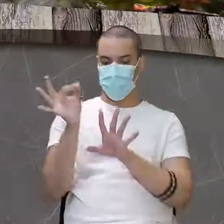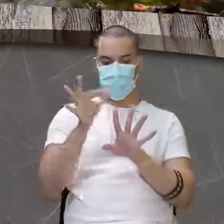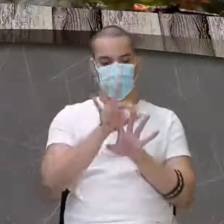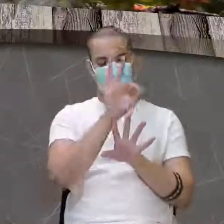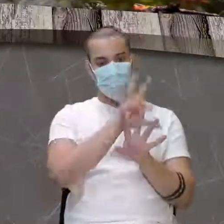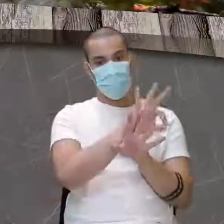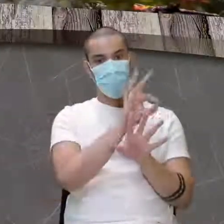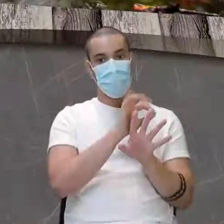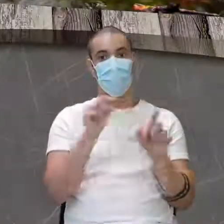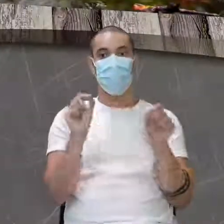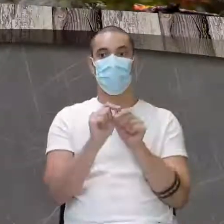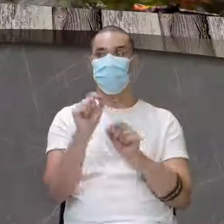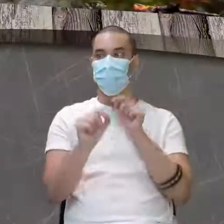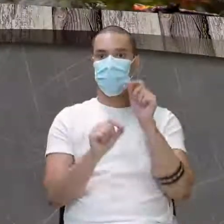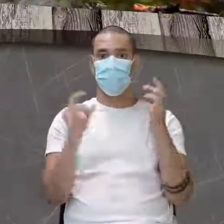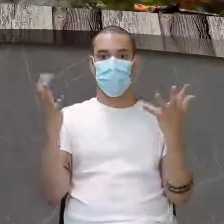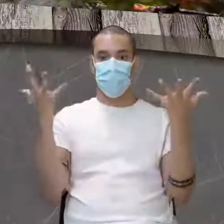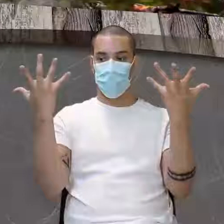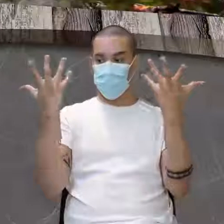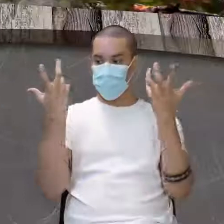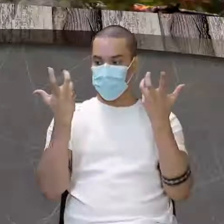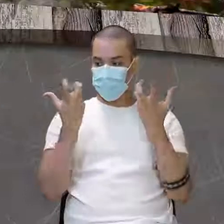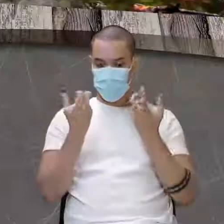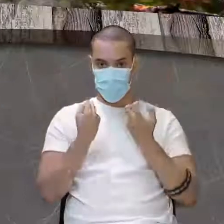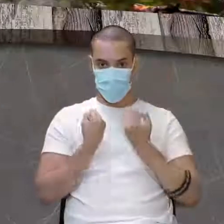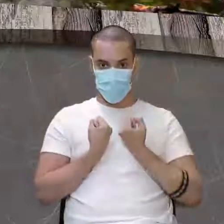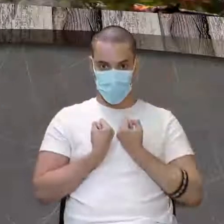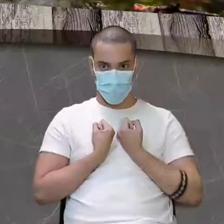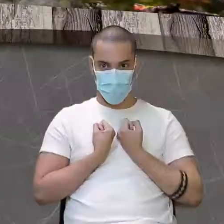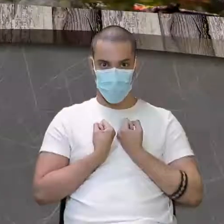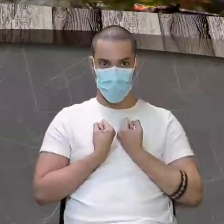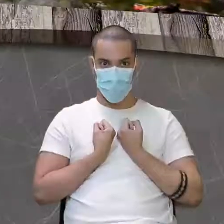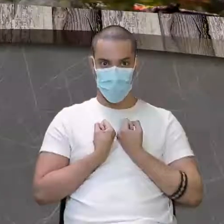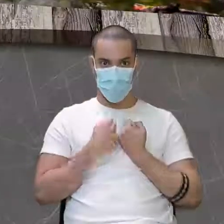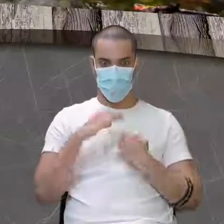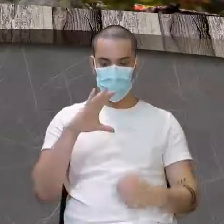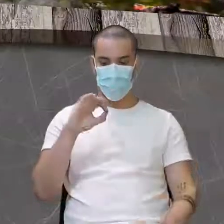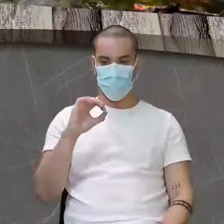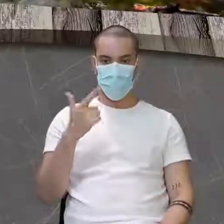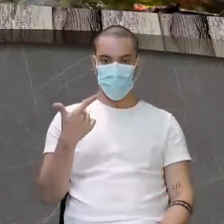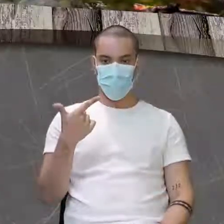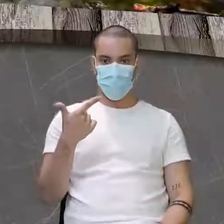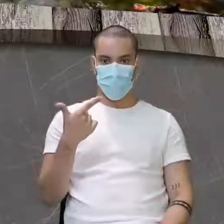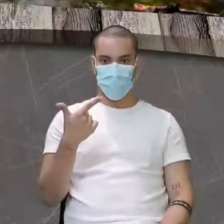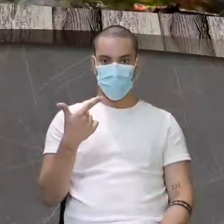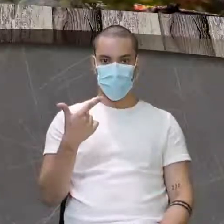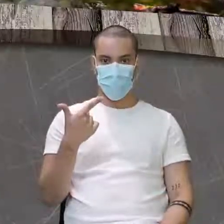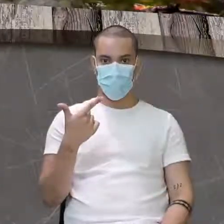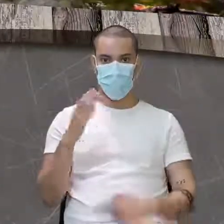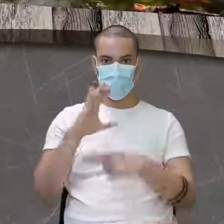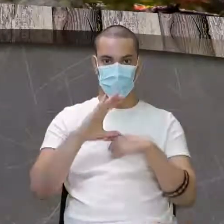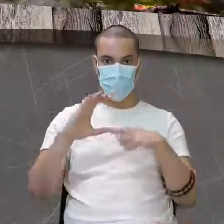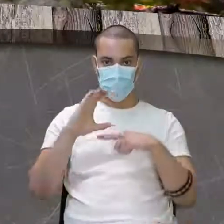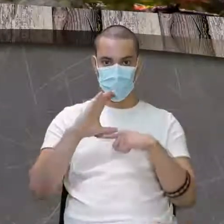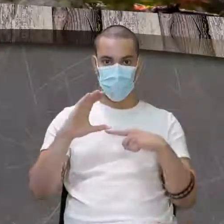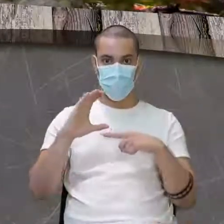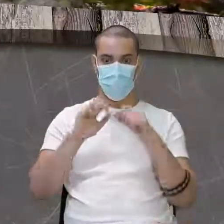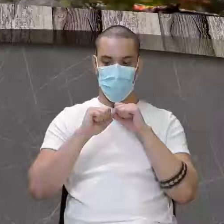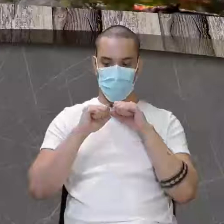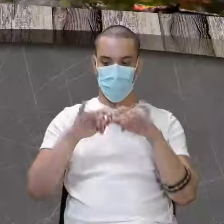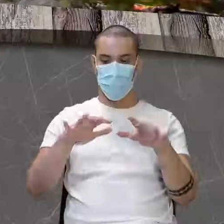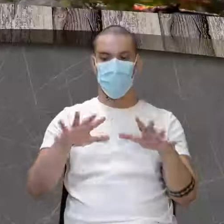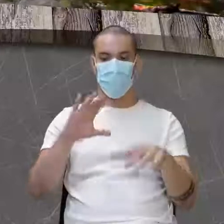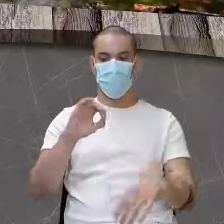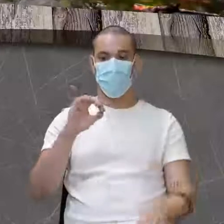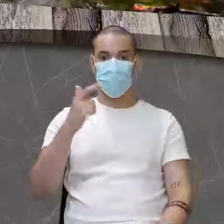que eu vou fazer? Eu absorvo gás carbônico e eu vou liberar